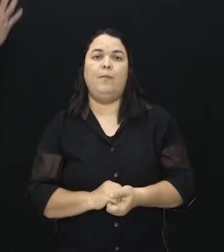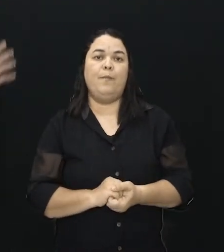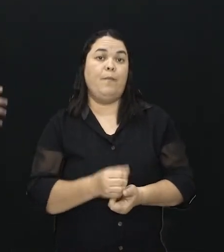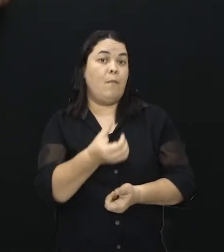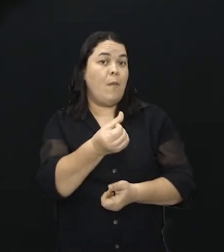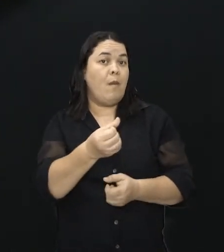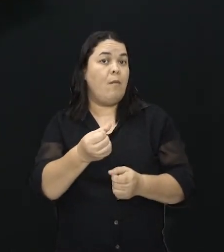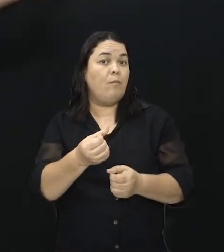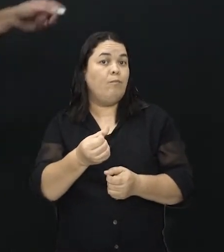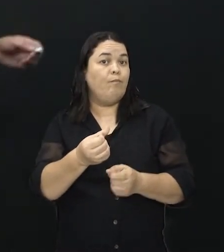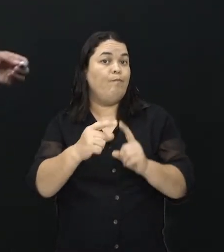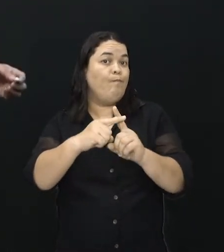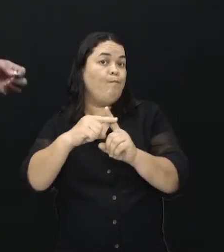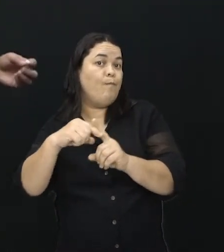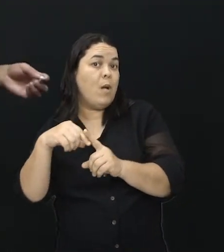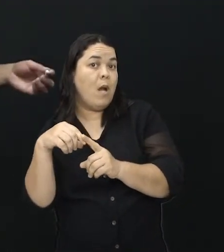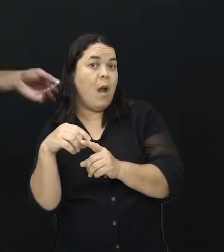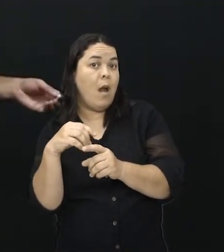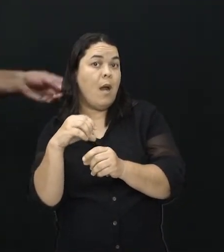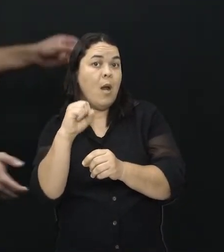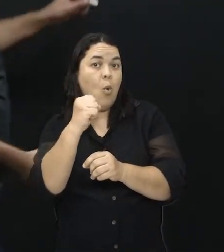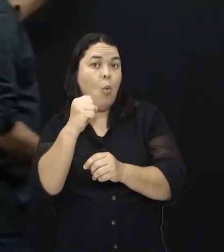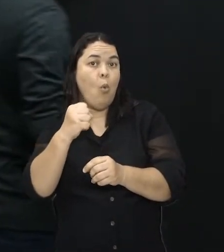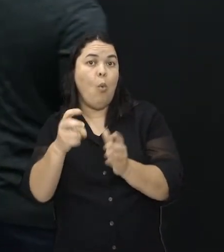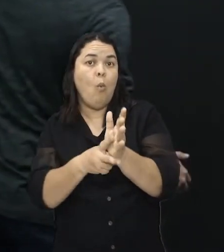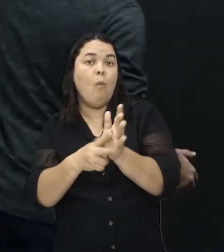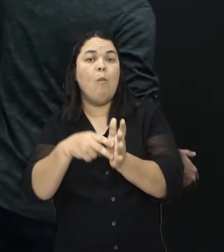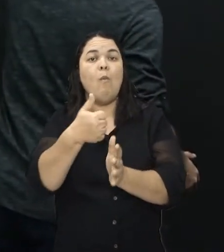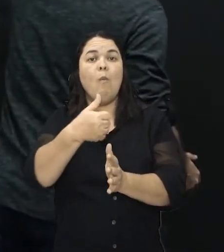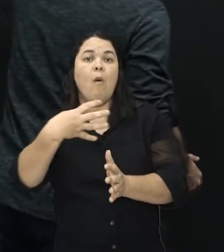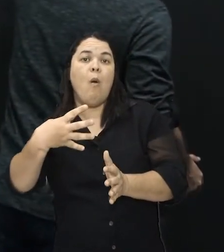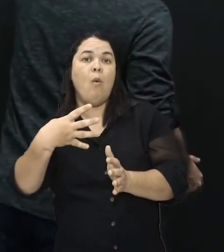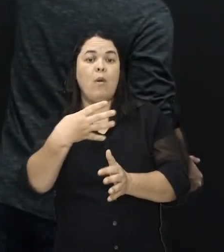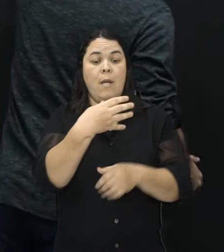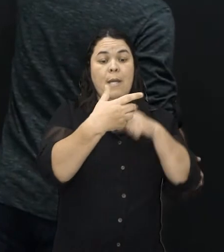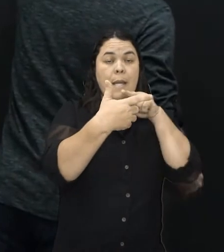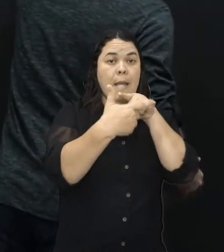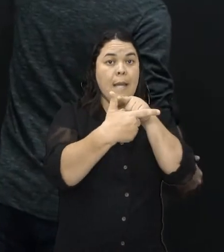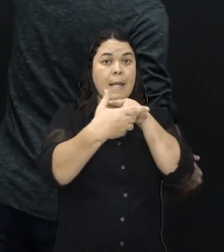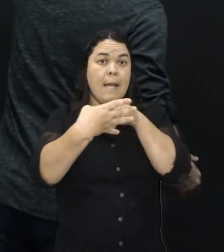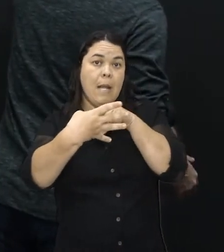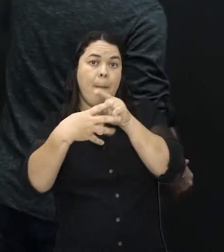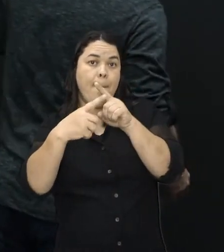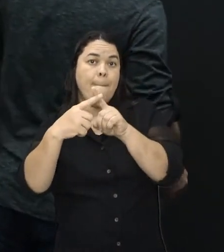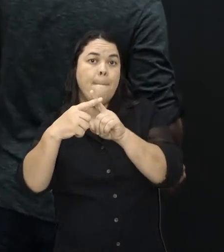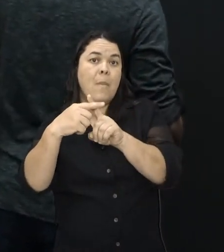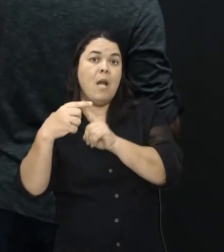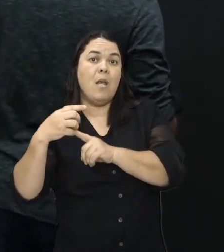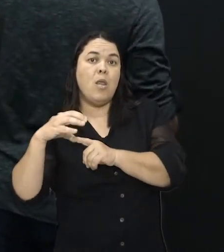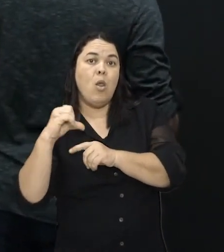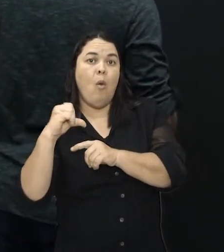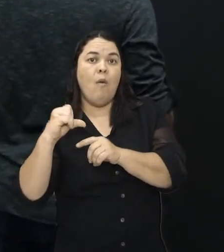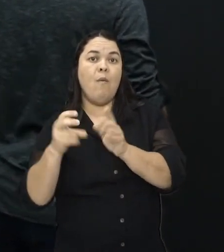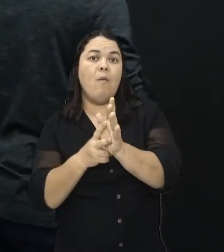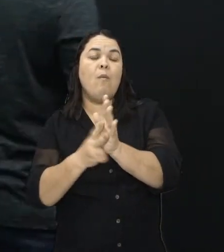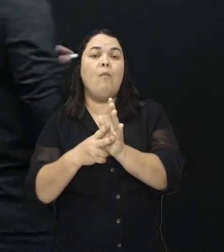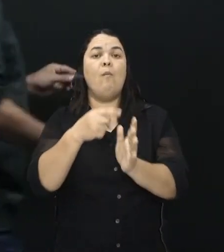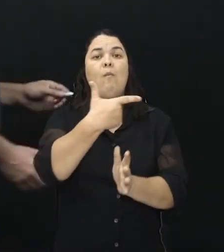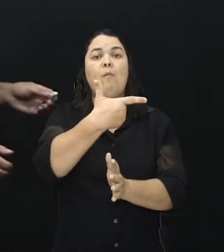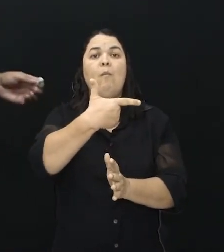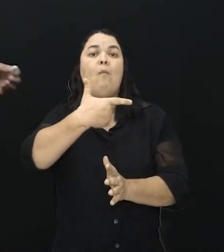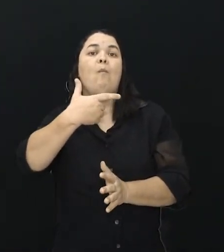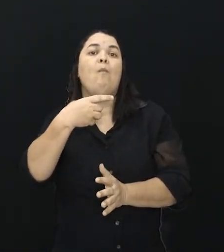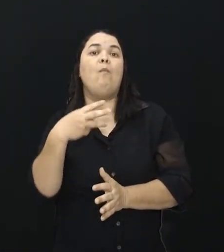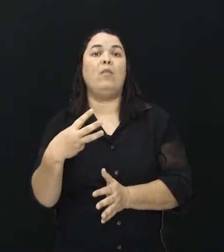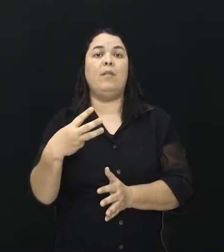mais 8 é igual a 14, 14 mais 9 é igual a 23. Então, nós temos aqui a divisão